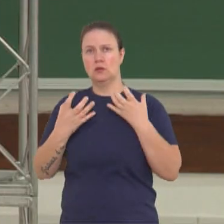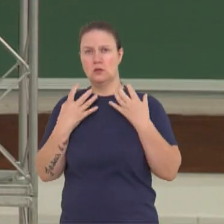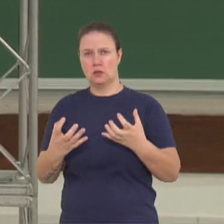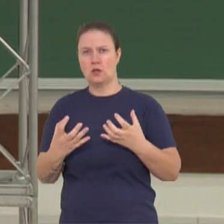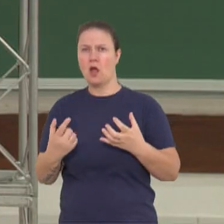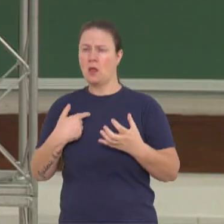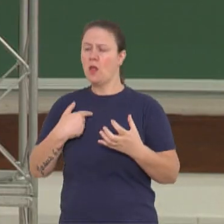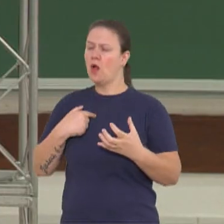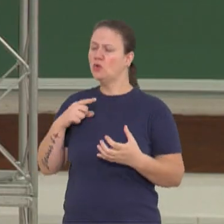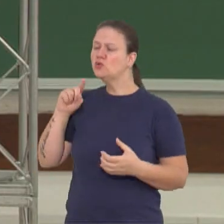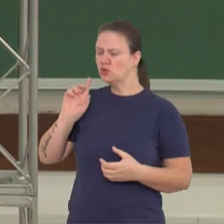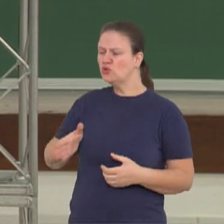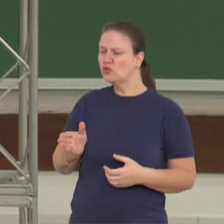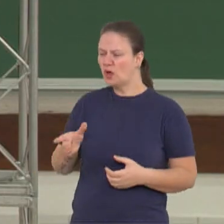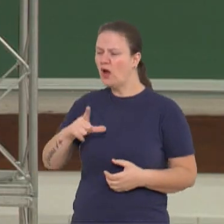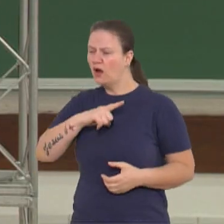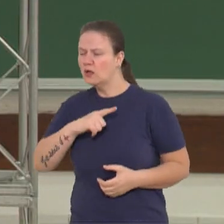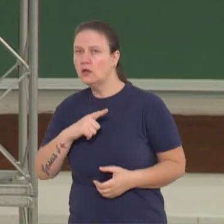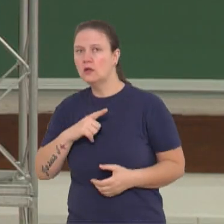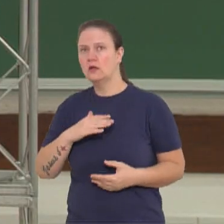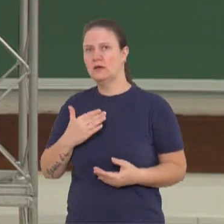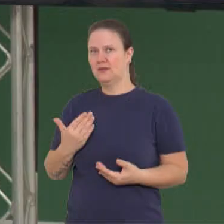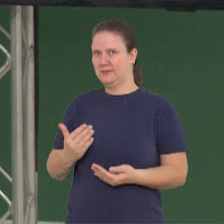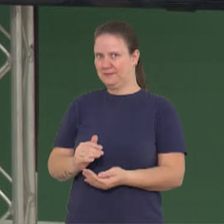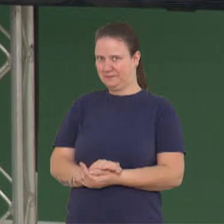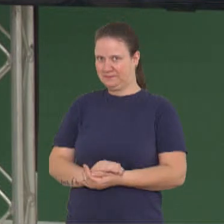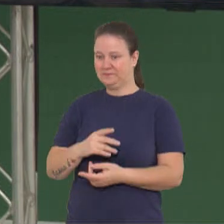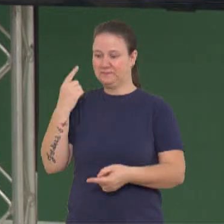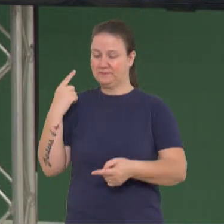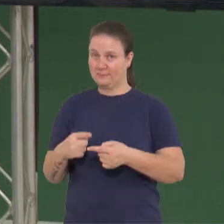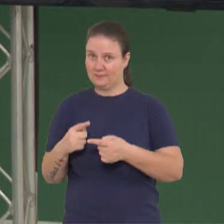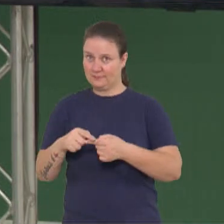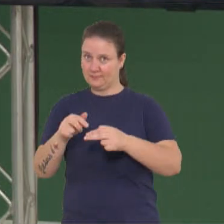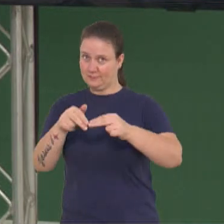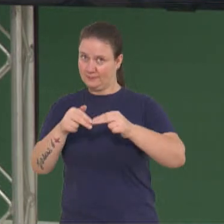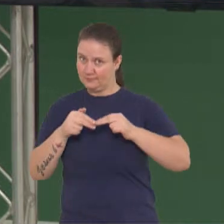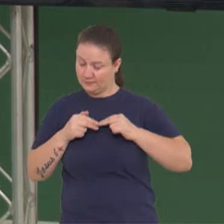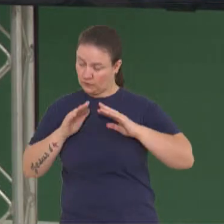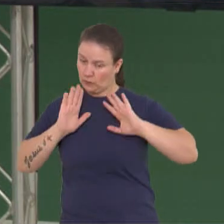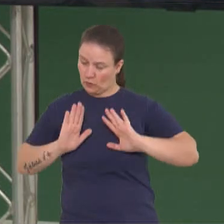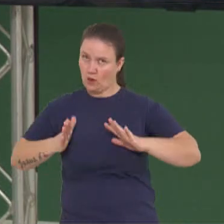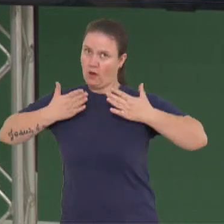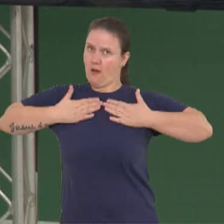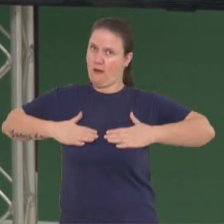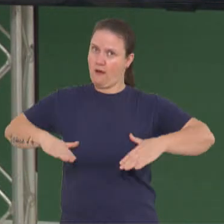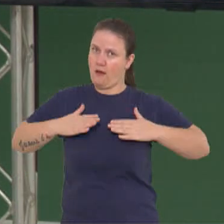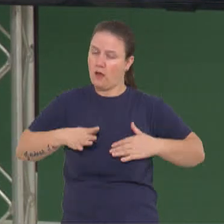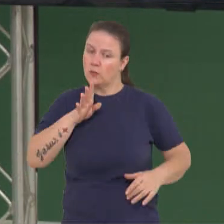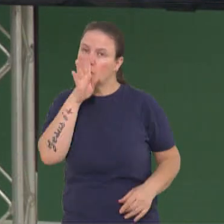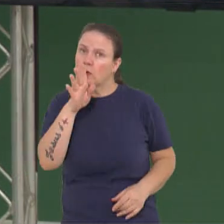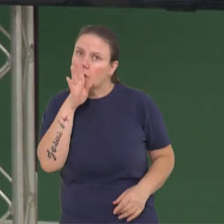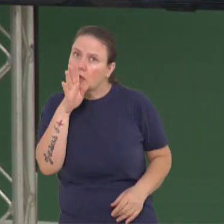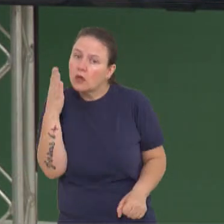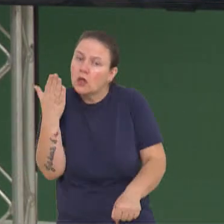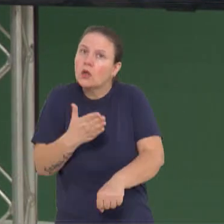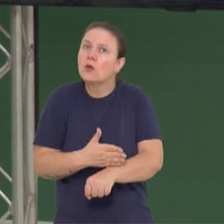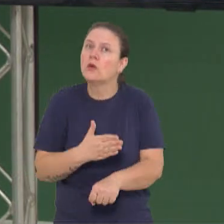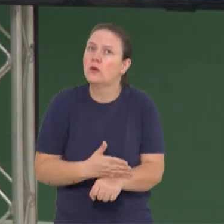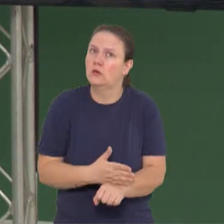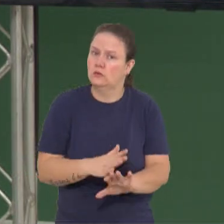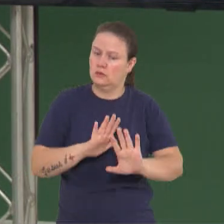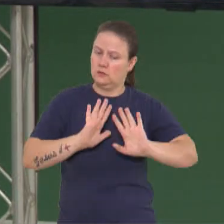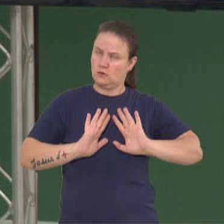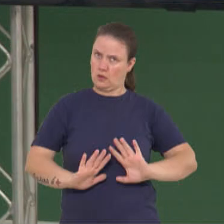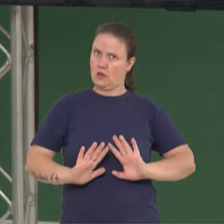Hegel fala, não, está ali já. Né? Então, por isso estou falando, calma com as críticas modernas, calma com as